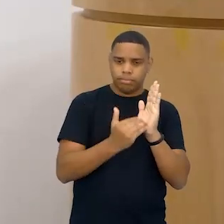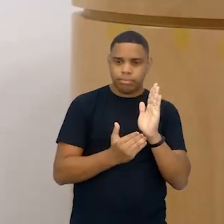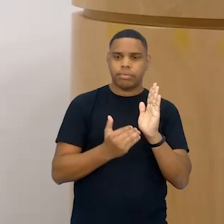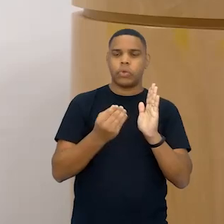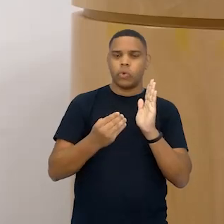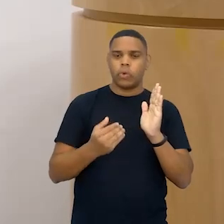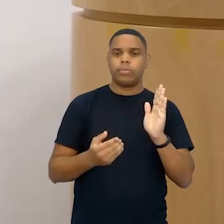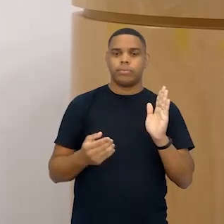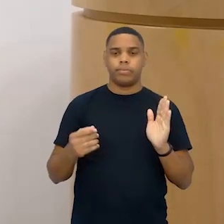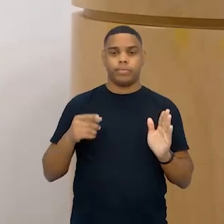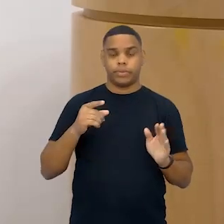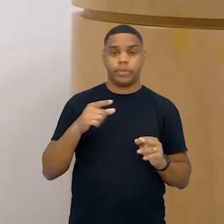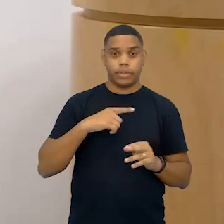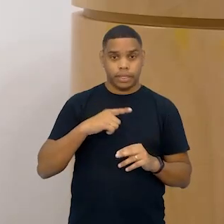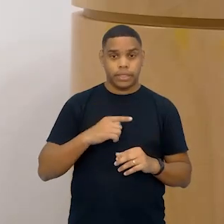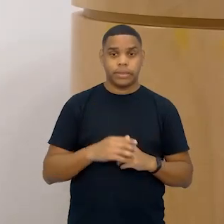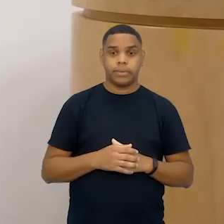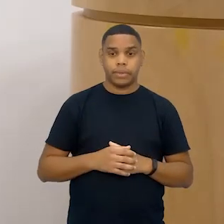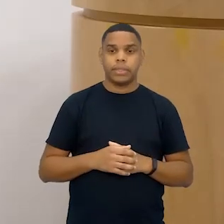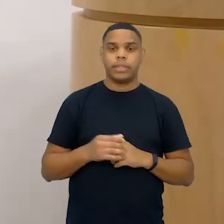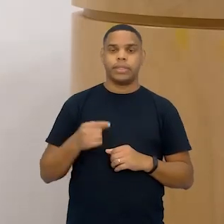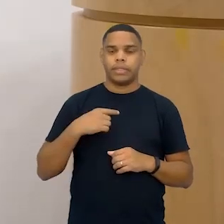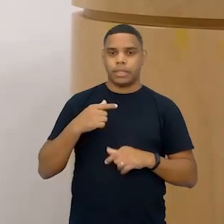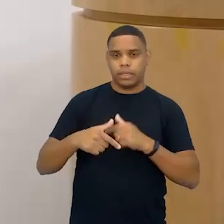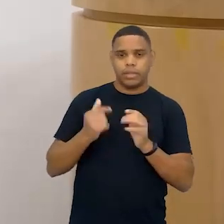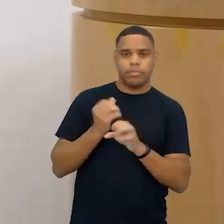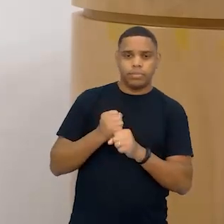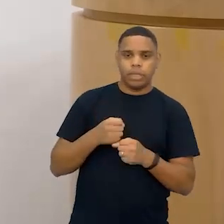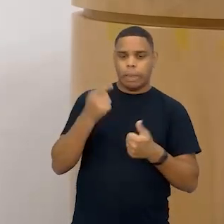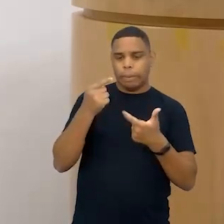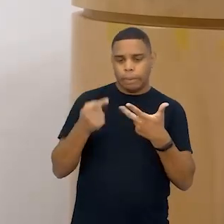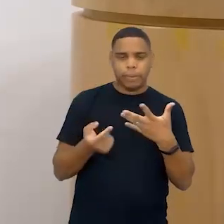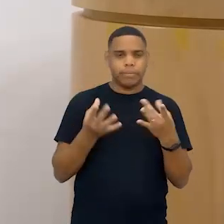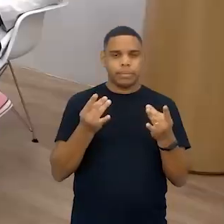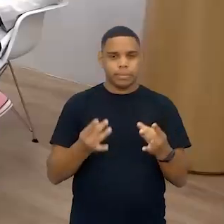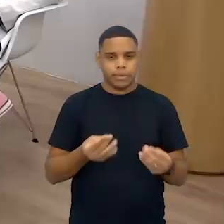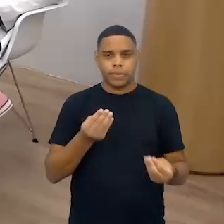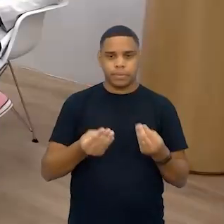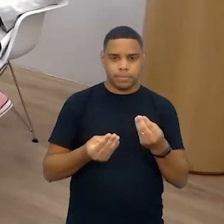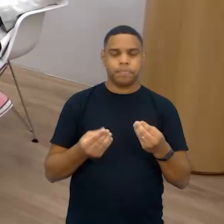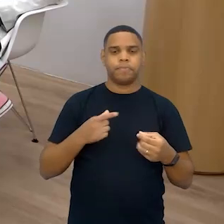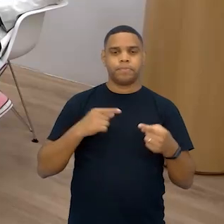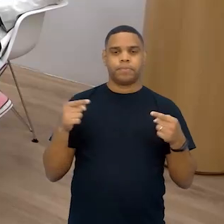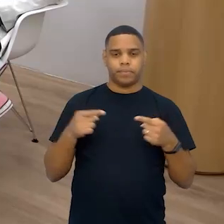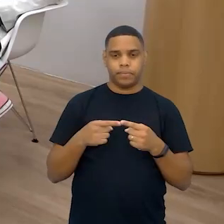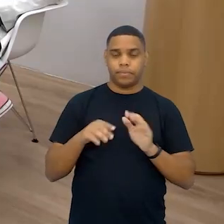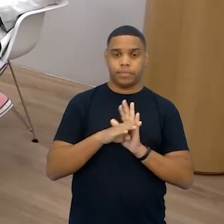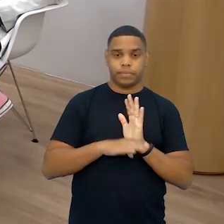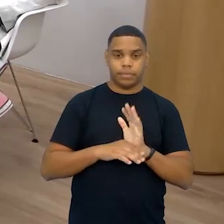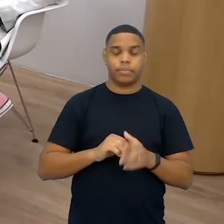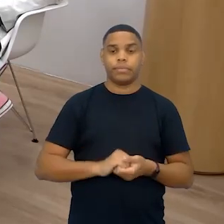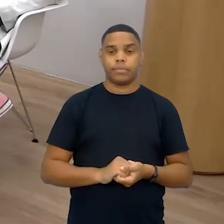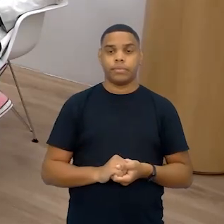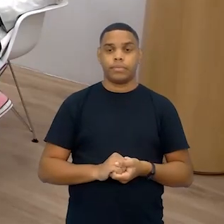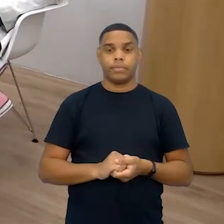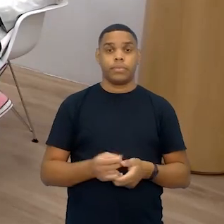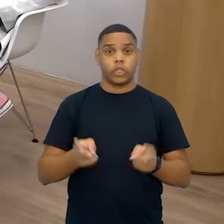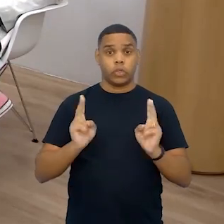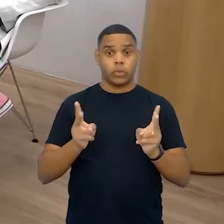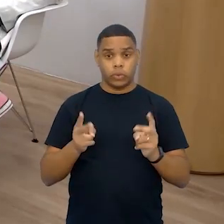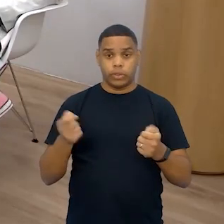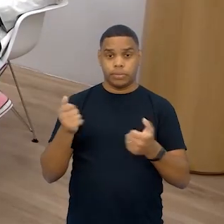né, se vocês têm a pontuação necessária, todas as situações. Apto, né, para entrar no programa. Continuando